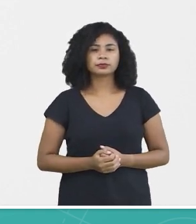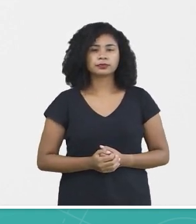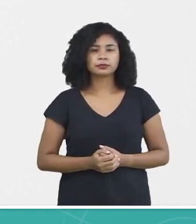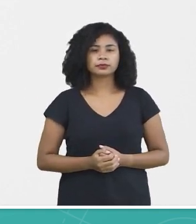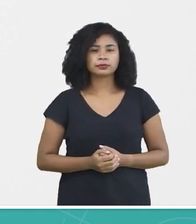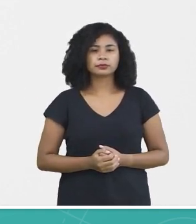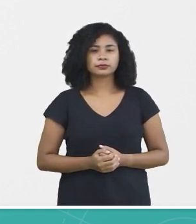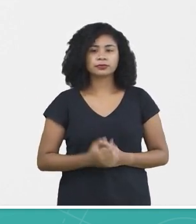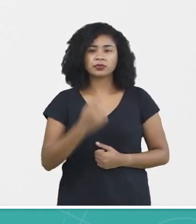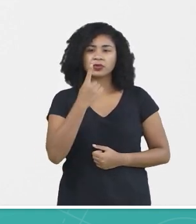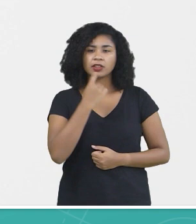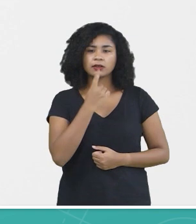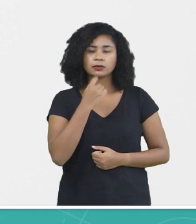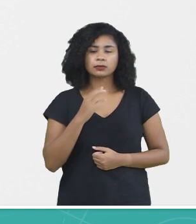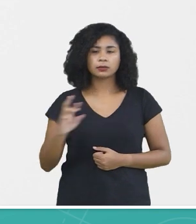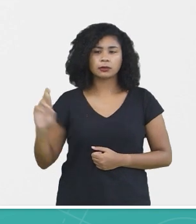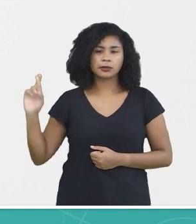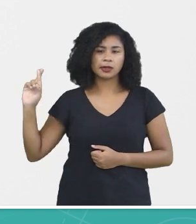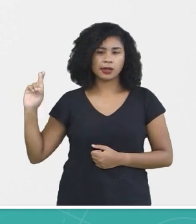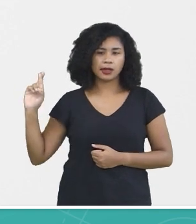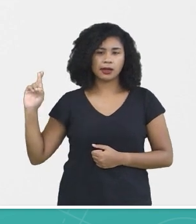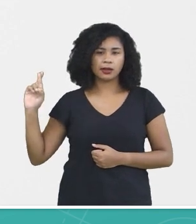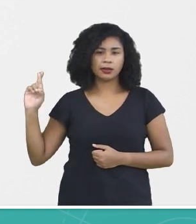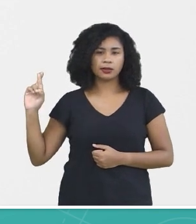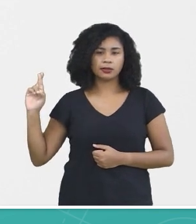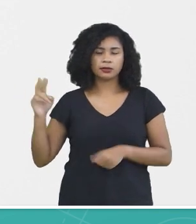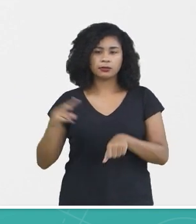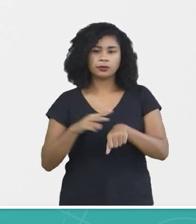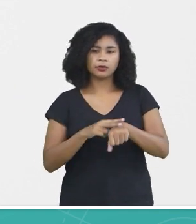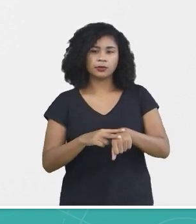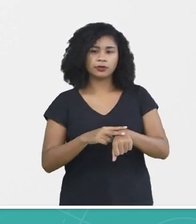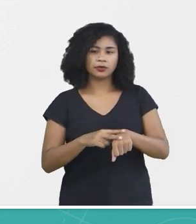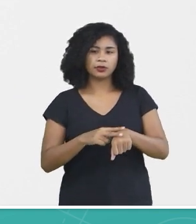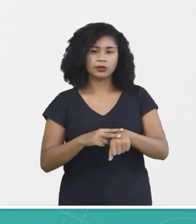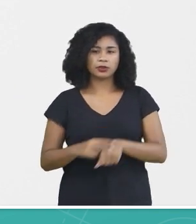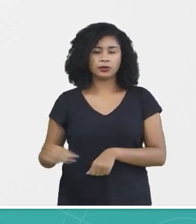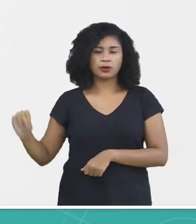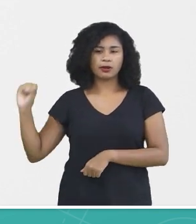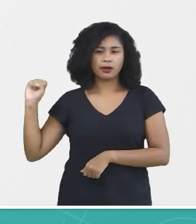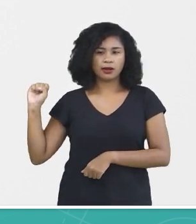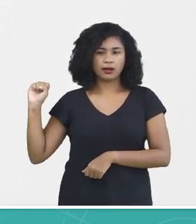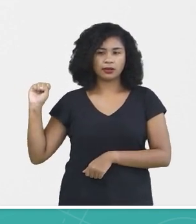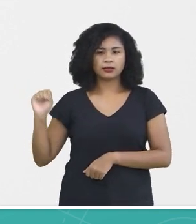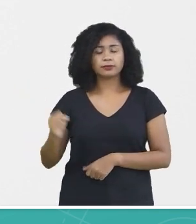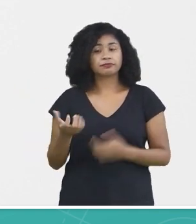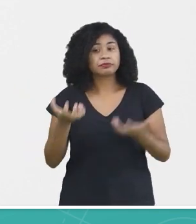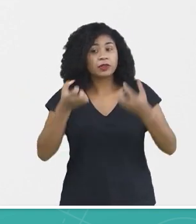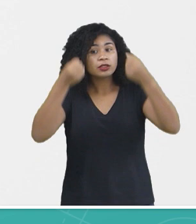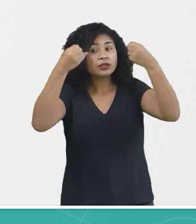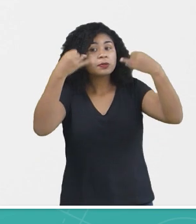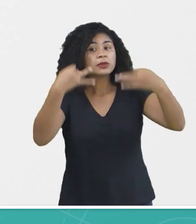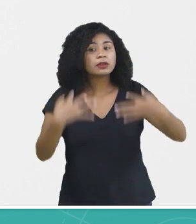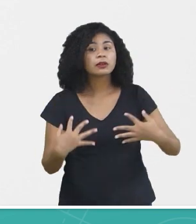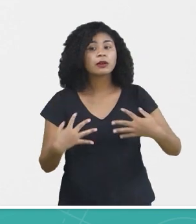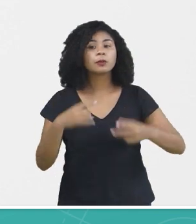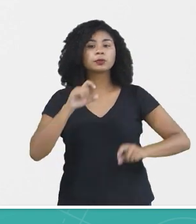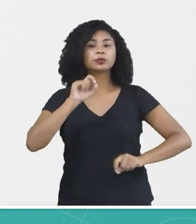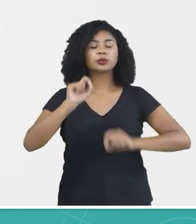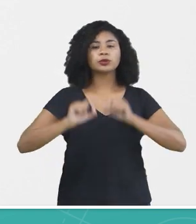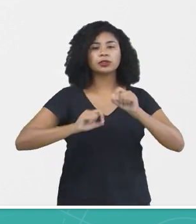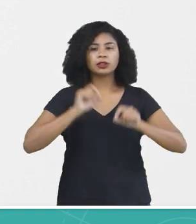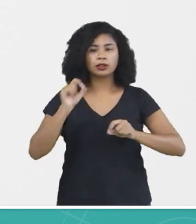reta S, tá? E eu quero dizer para todo mundo que essas duas retas